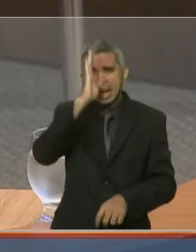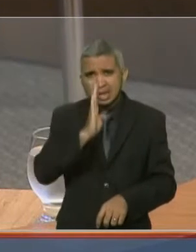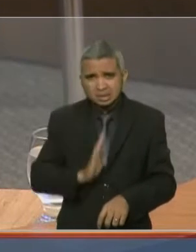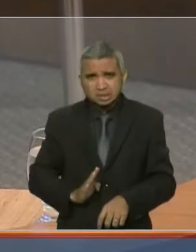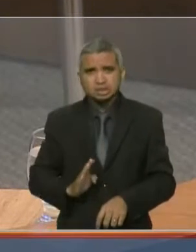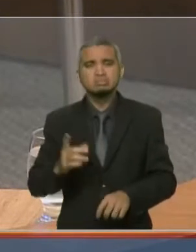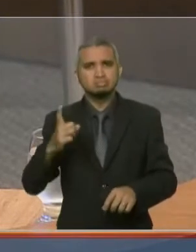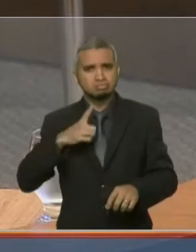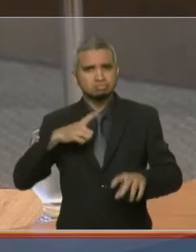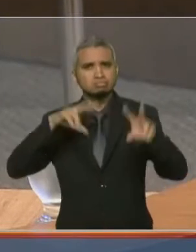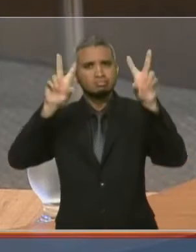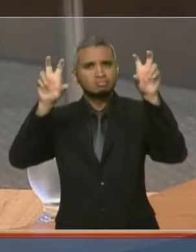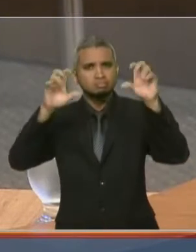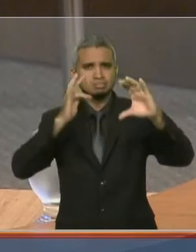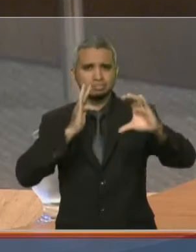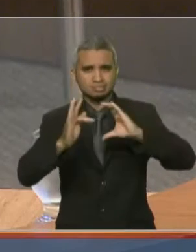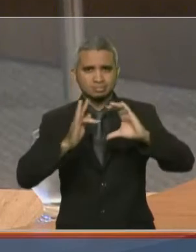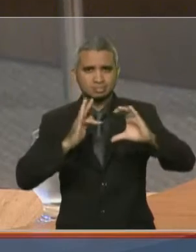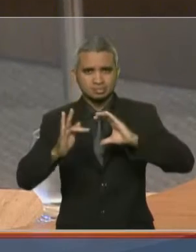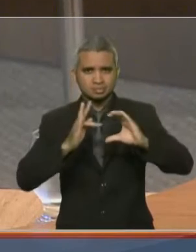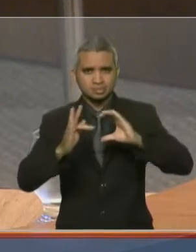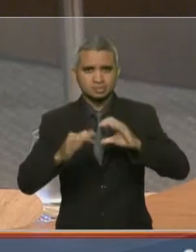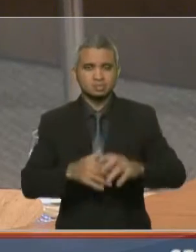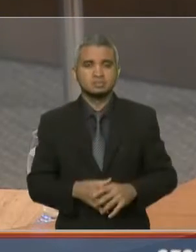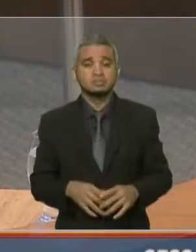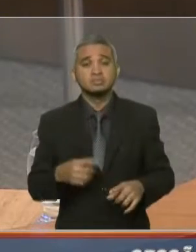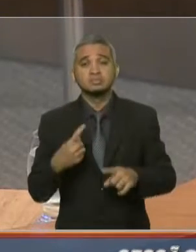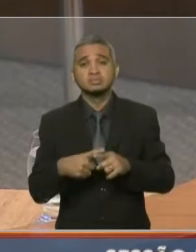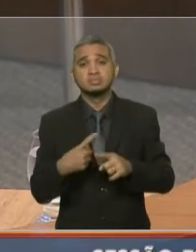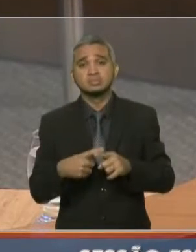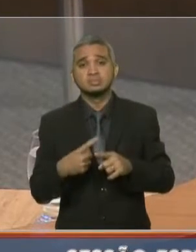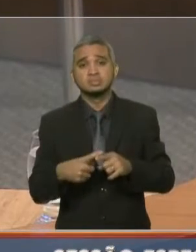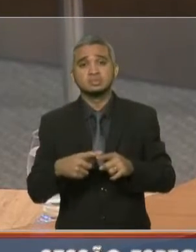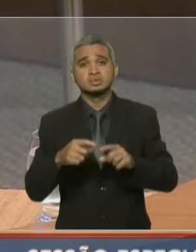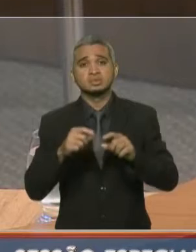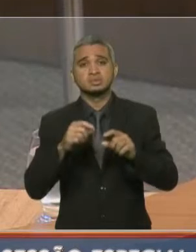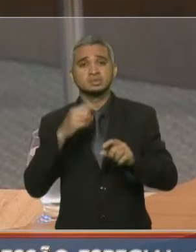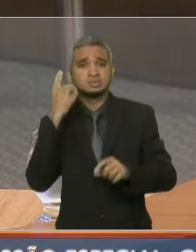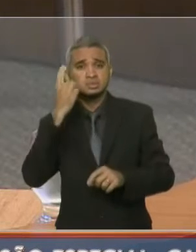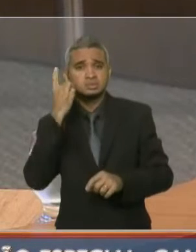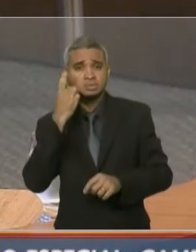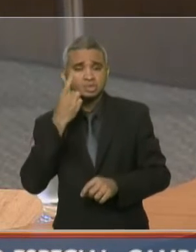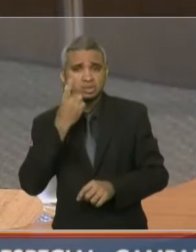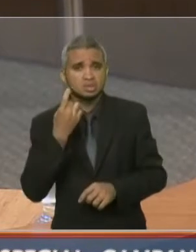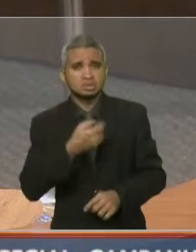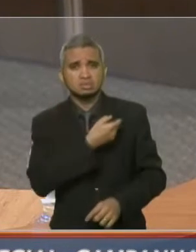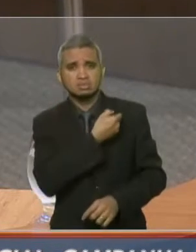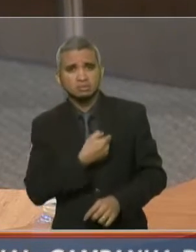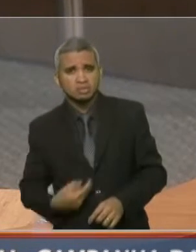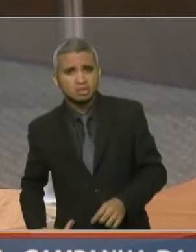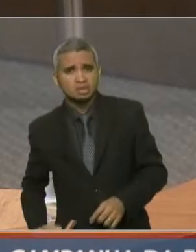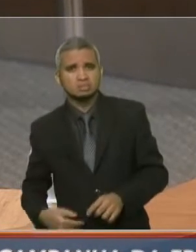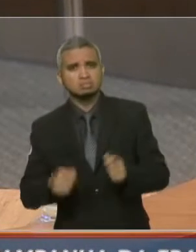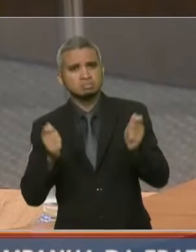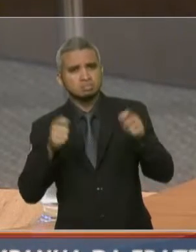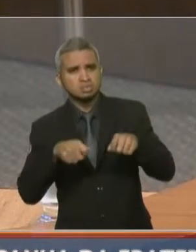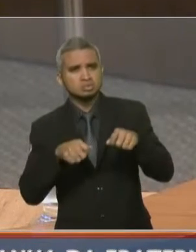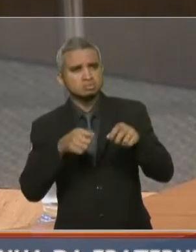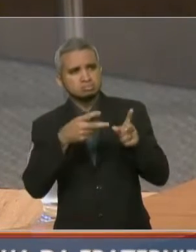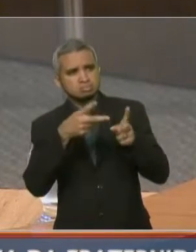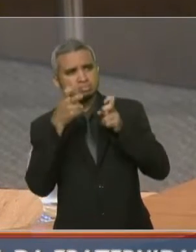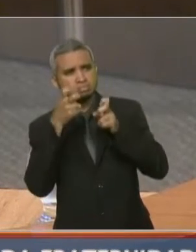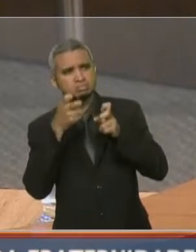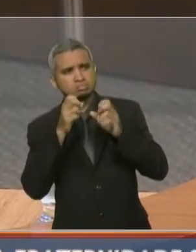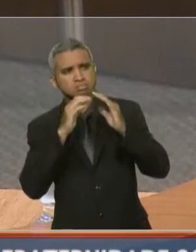poder fazer com que os nossos representantes, os nossos legisladores, somem forças conosco, com a